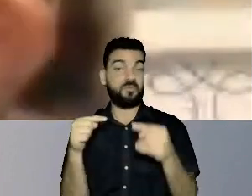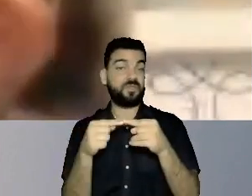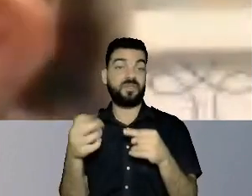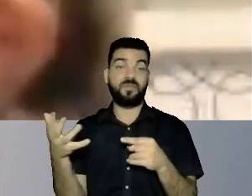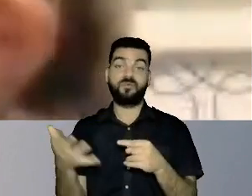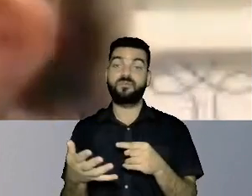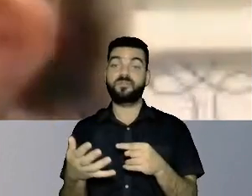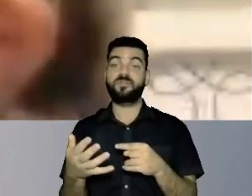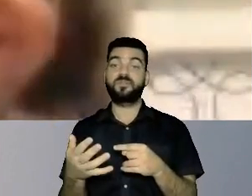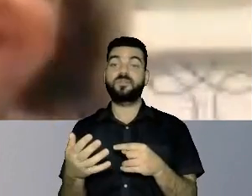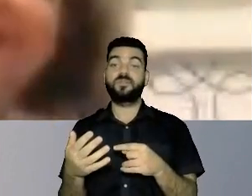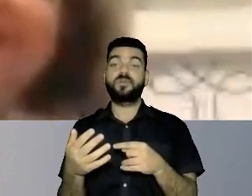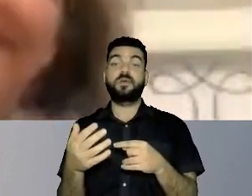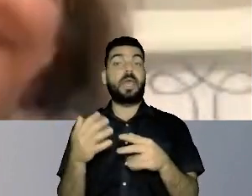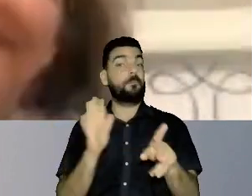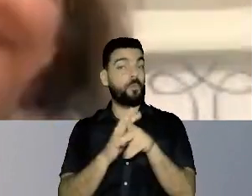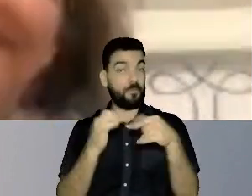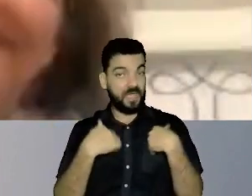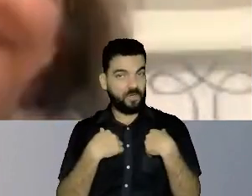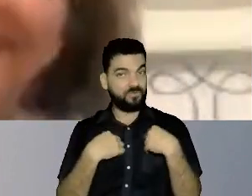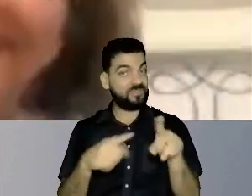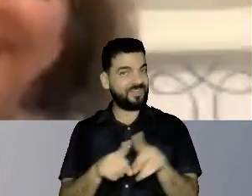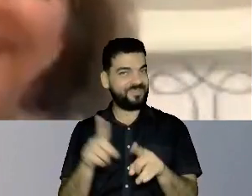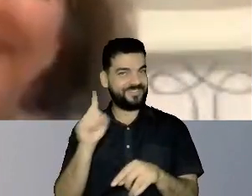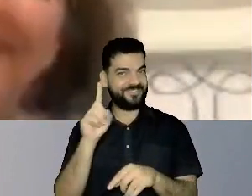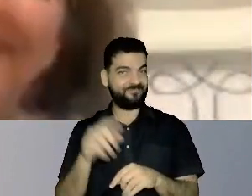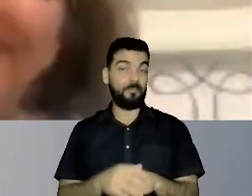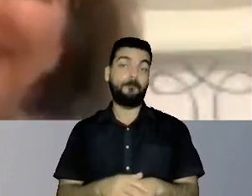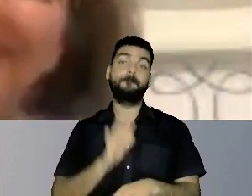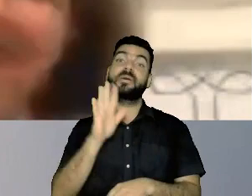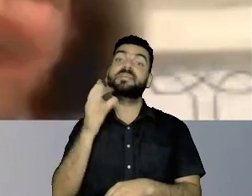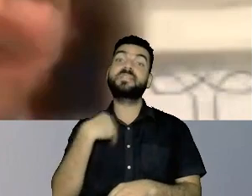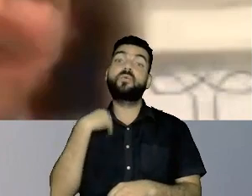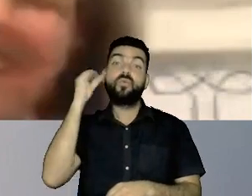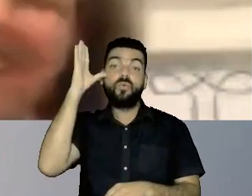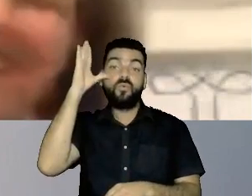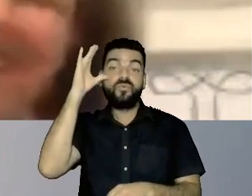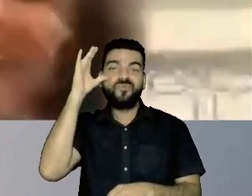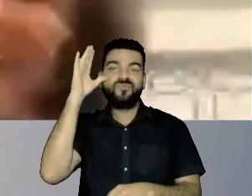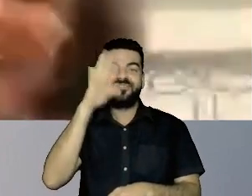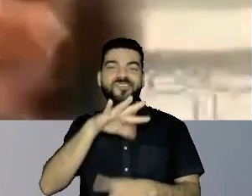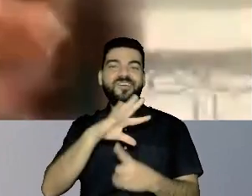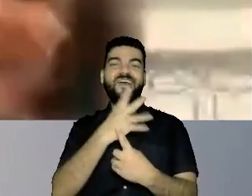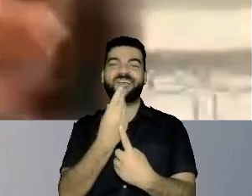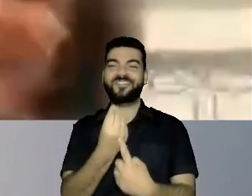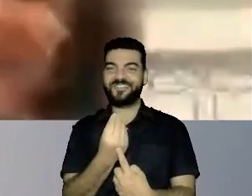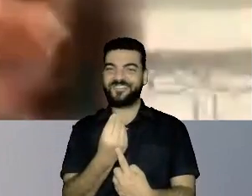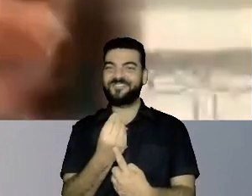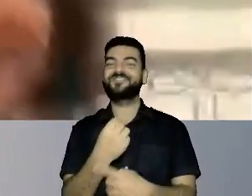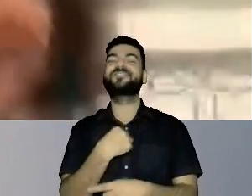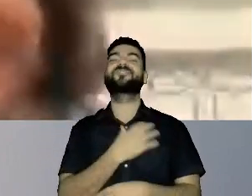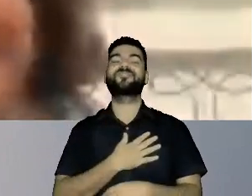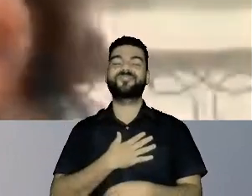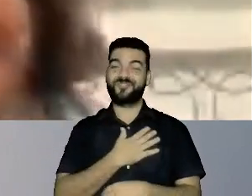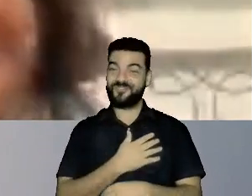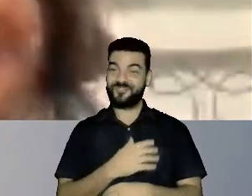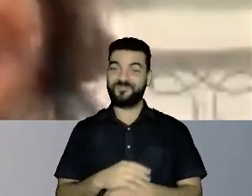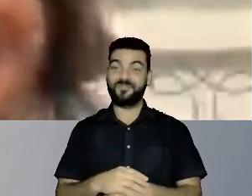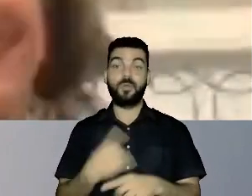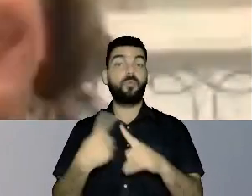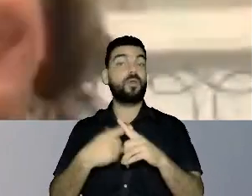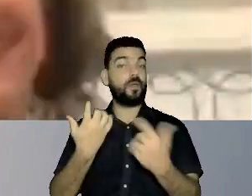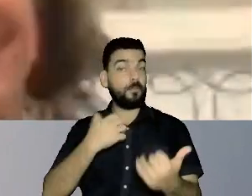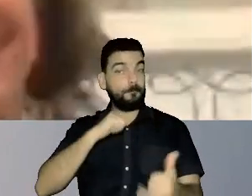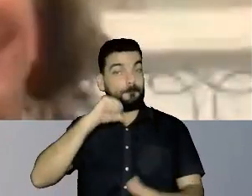menos, trazer um pouco de contribuição nesse lugar que não é exatamente o meu, né? Mas alguém que